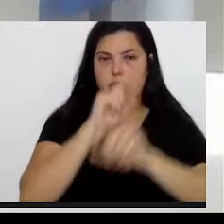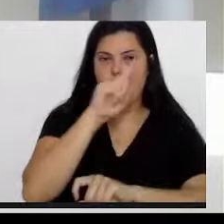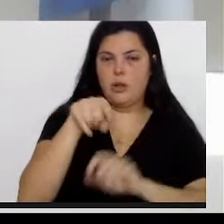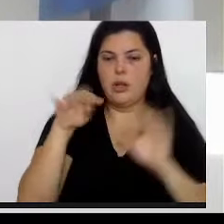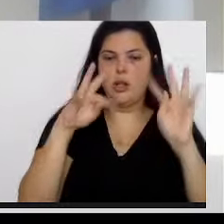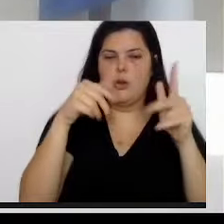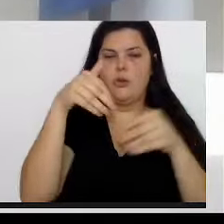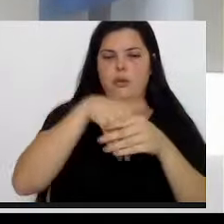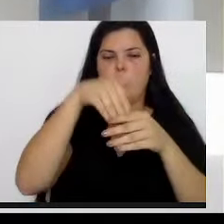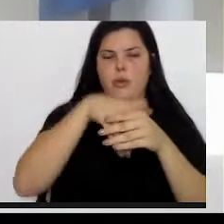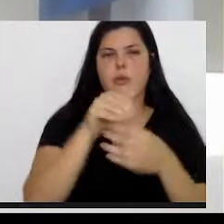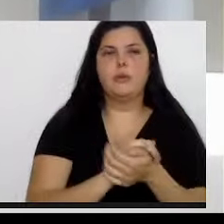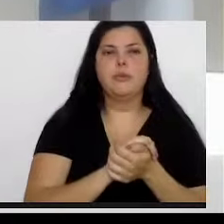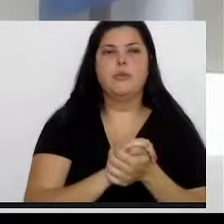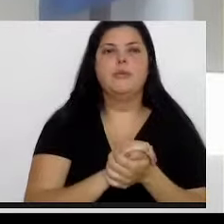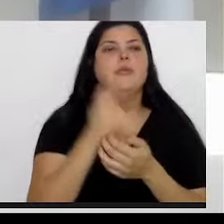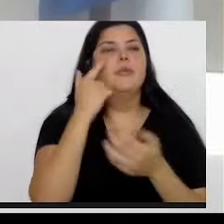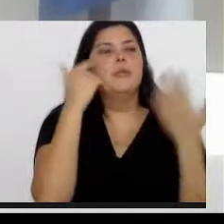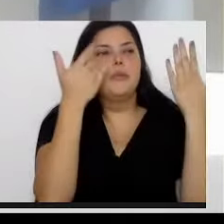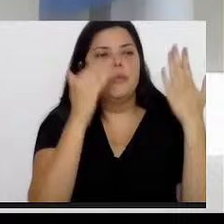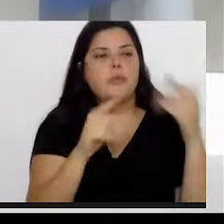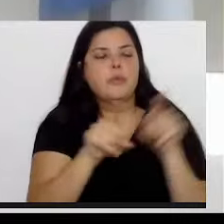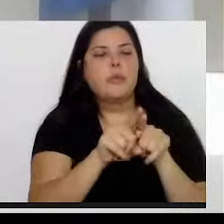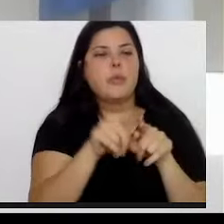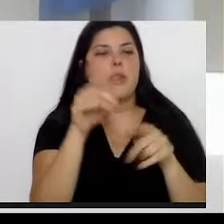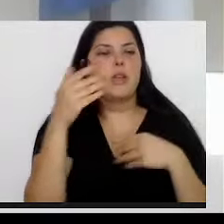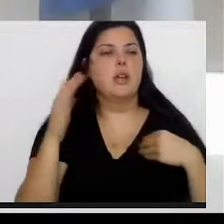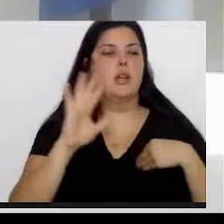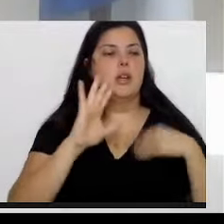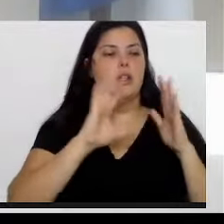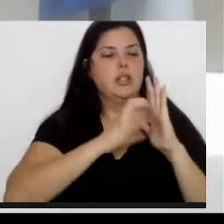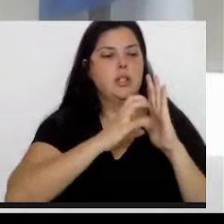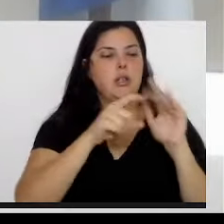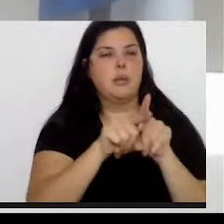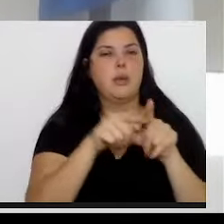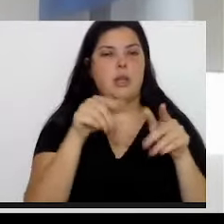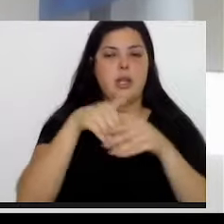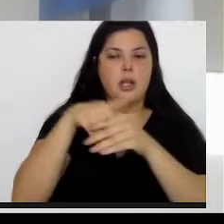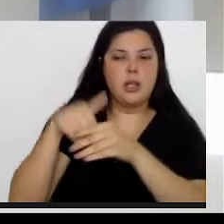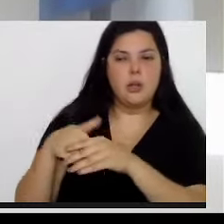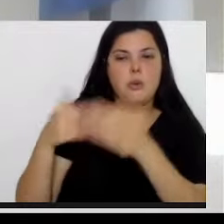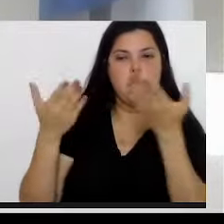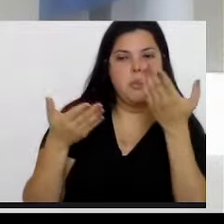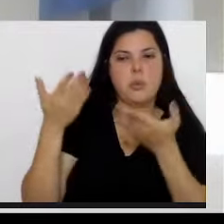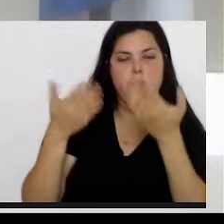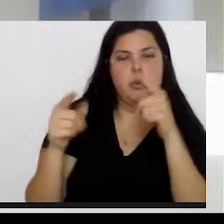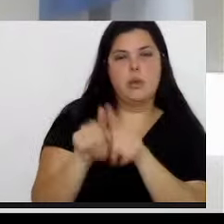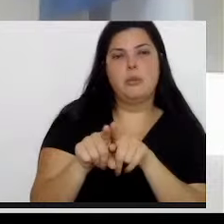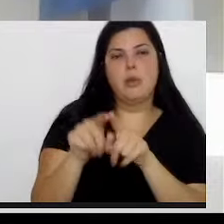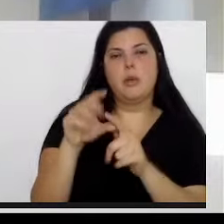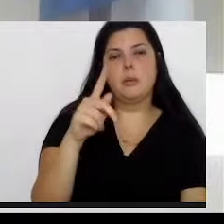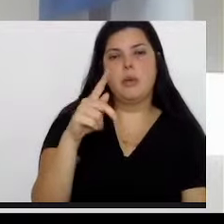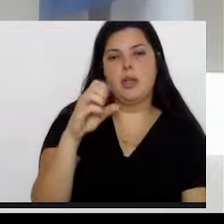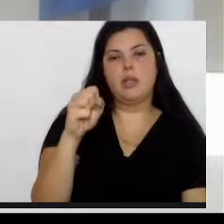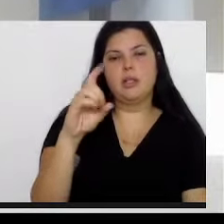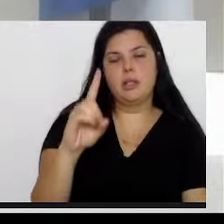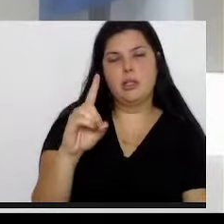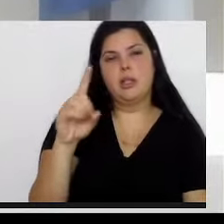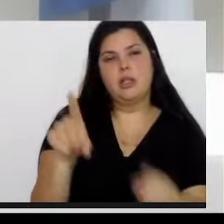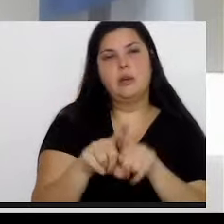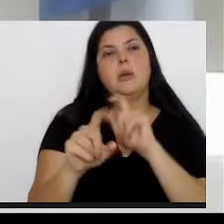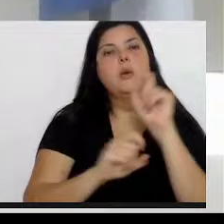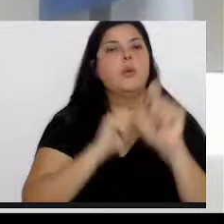votos conferidos aos candidatos às eleições proporcionais pelo PSD,